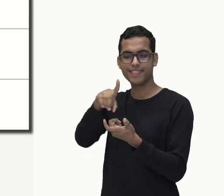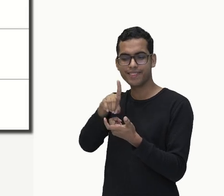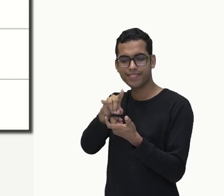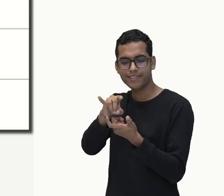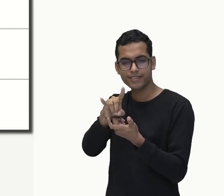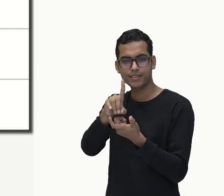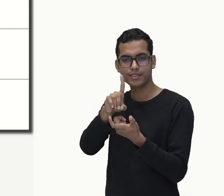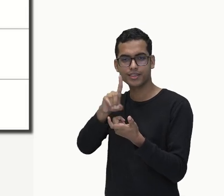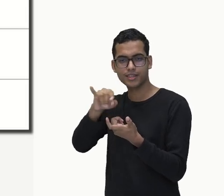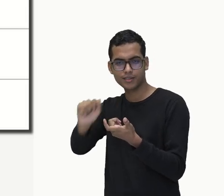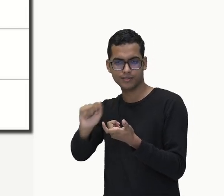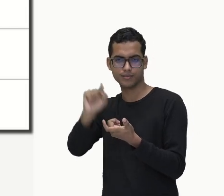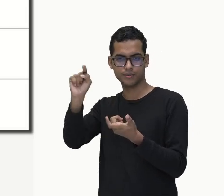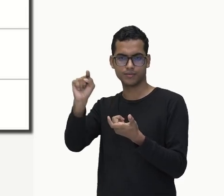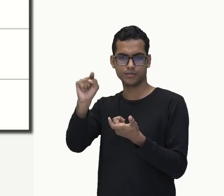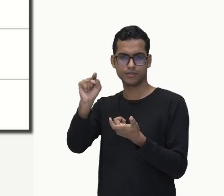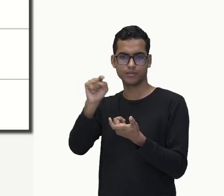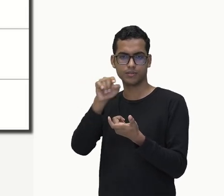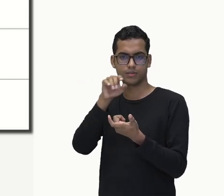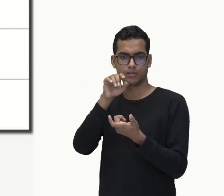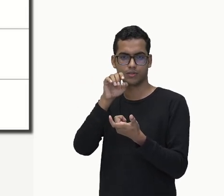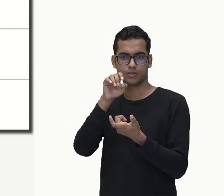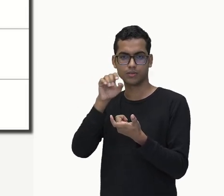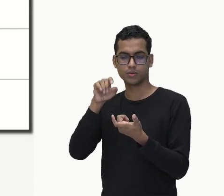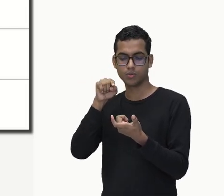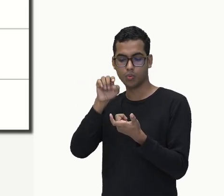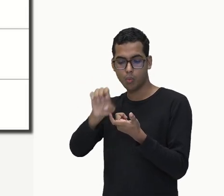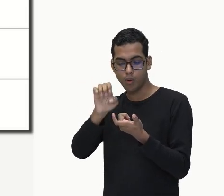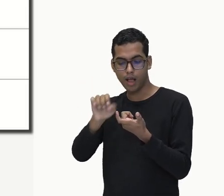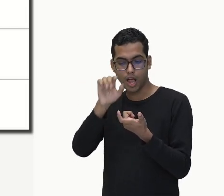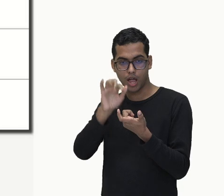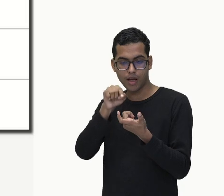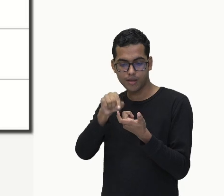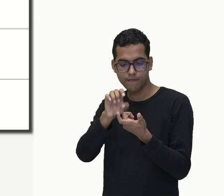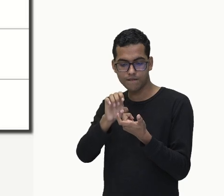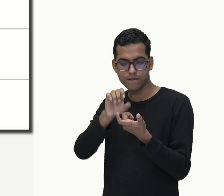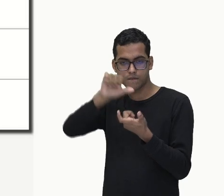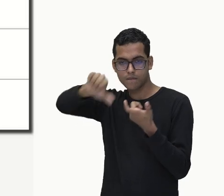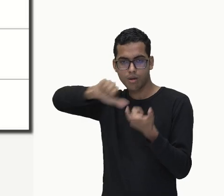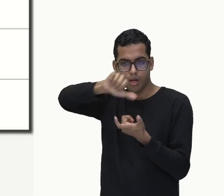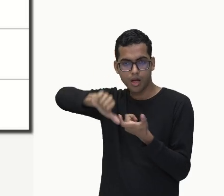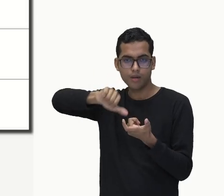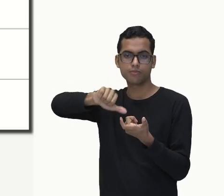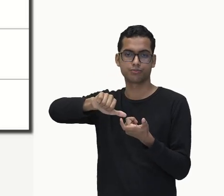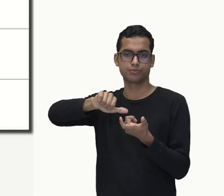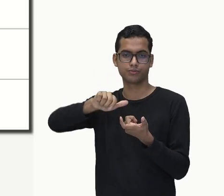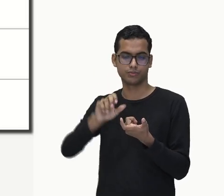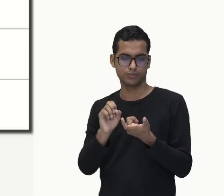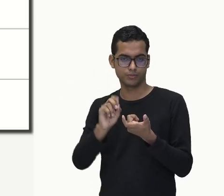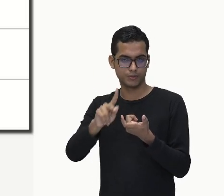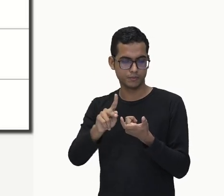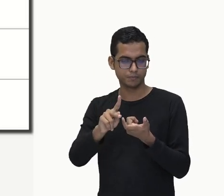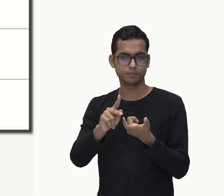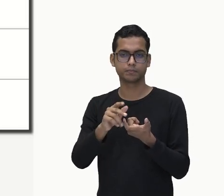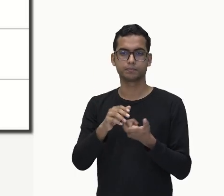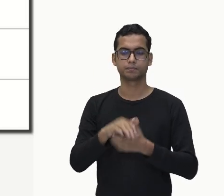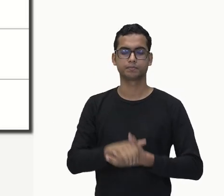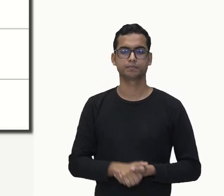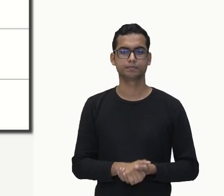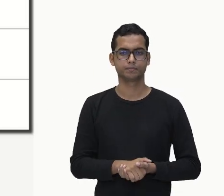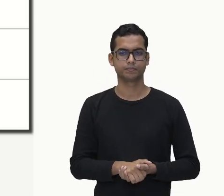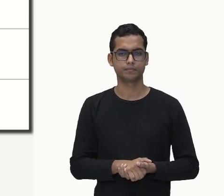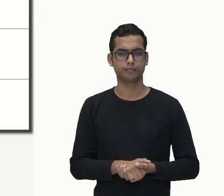aqui, ele não entra na flexão verbal. Só que o verbo ver, esse é da terminação,